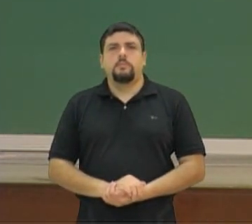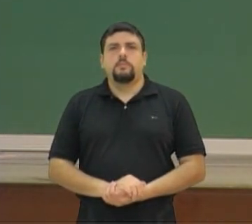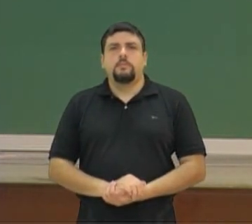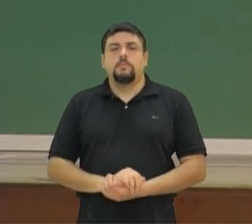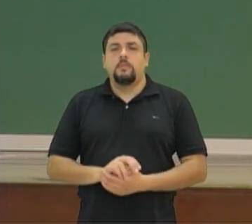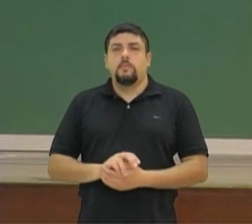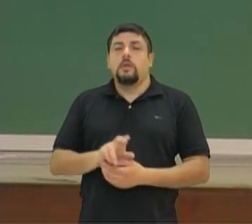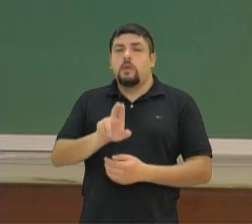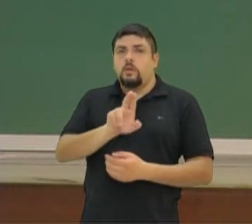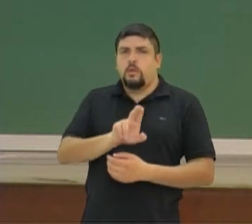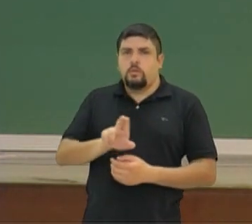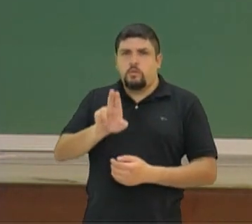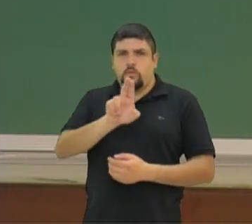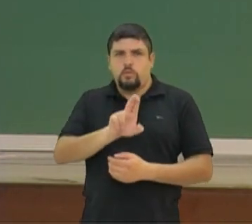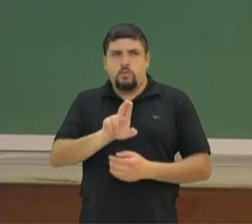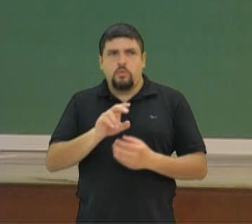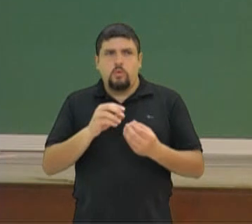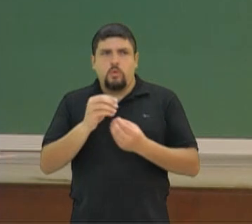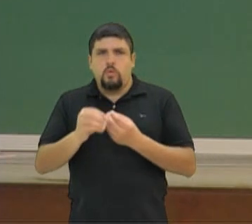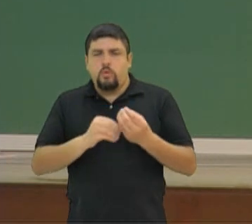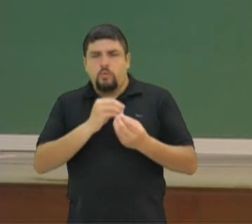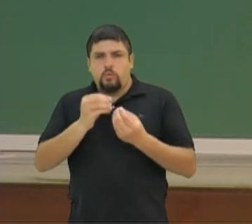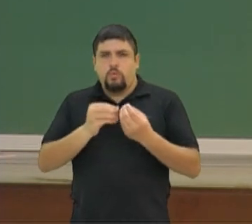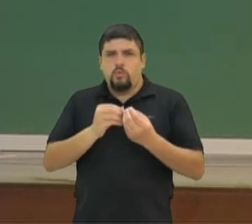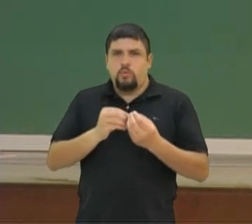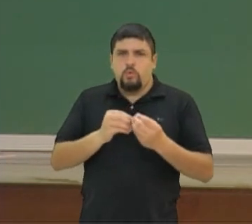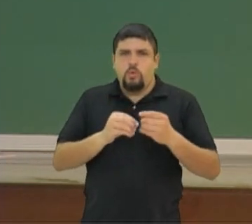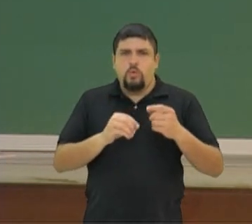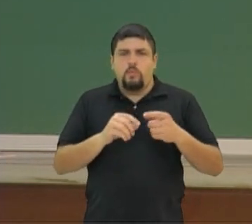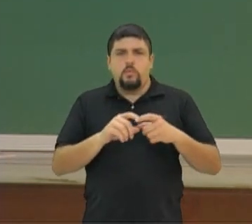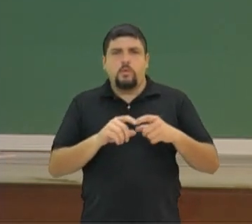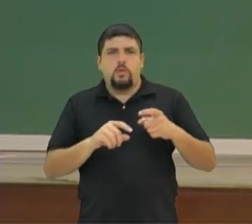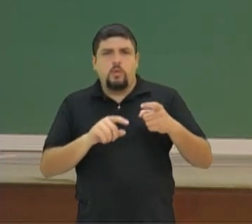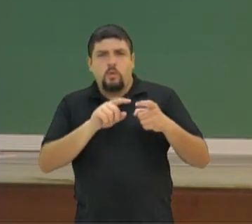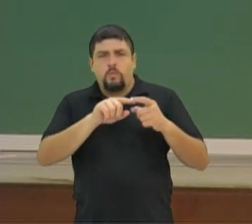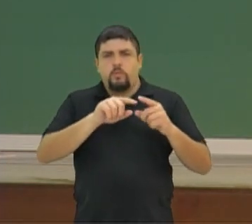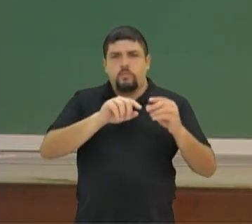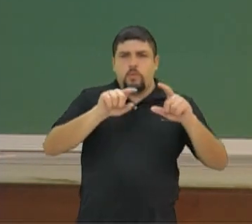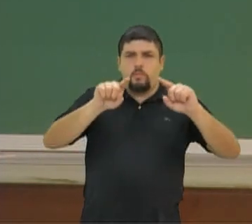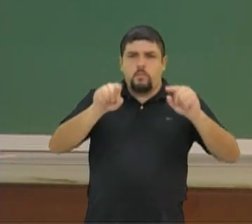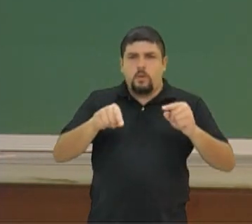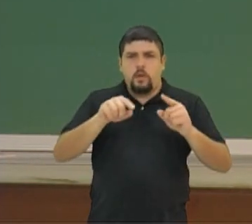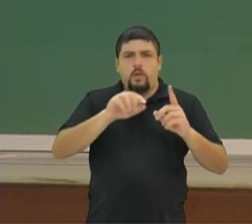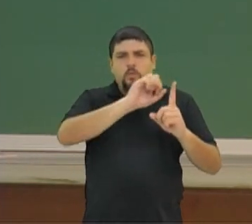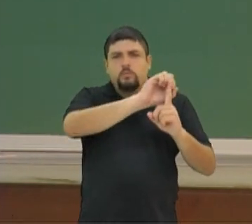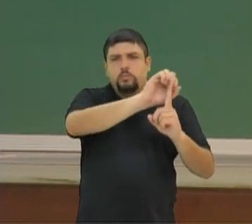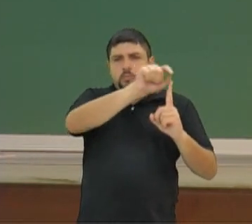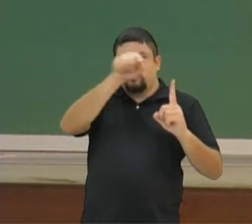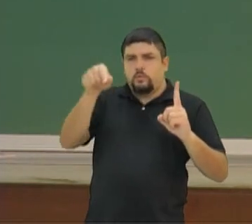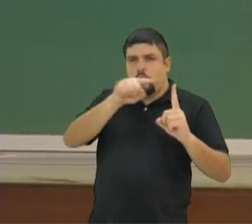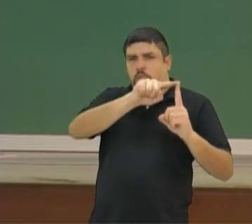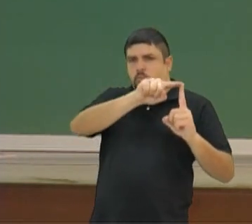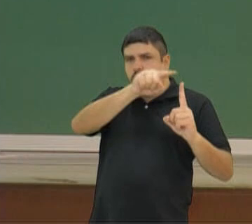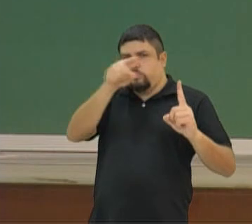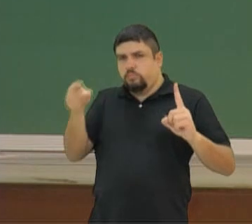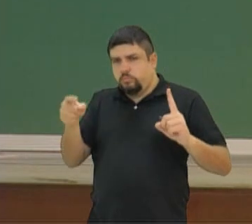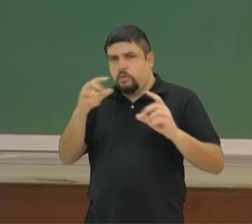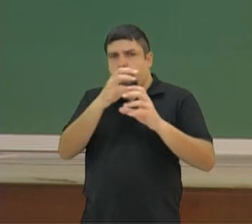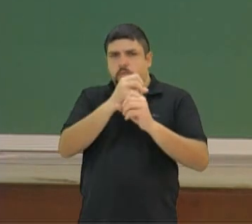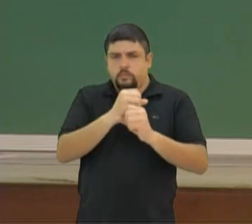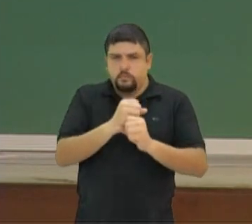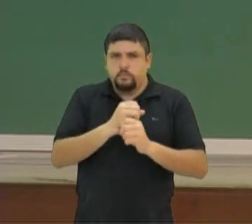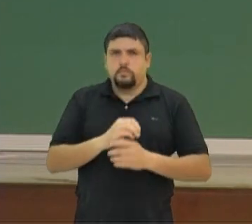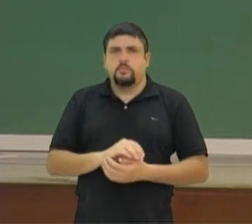aquela propriedade que popularmente é conhecida como chuveirinho. X vezes x, x vezes menos 2, depois 1 vezes x,